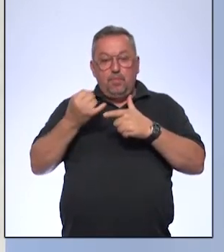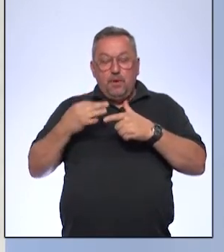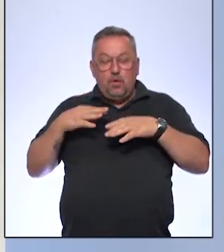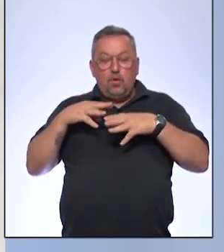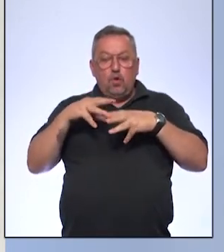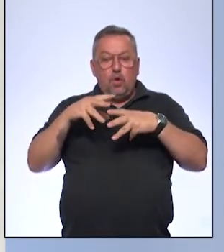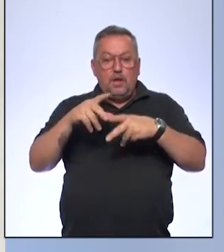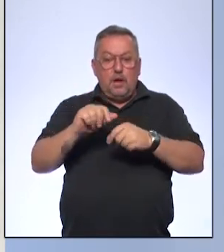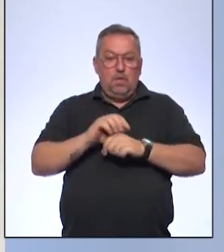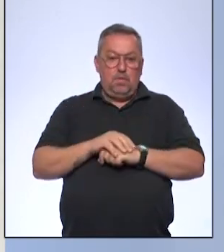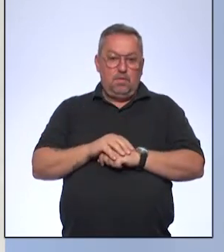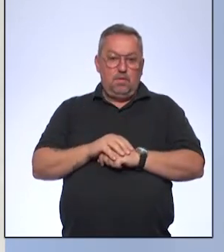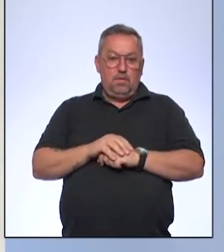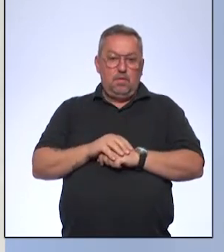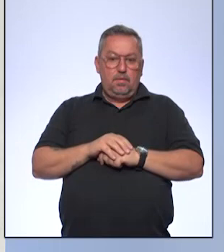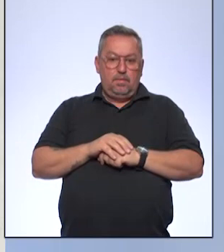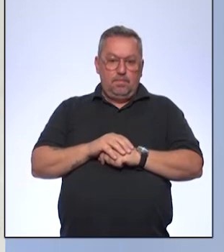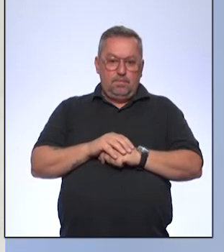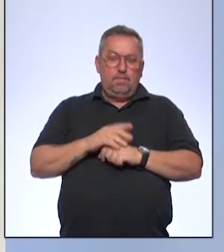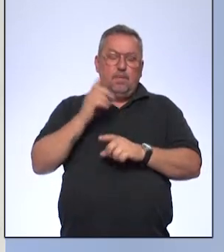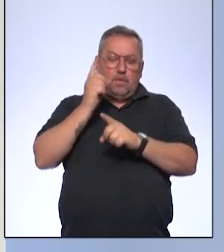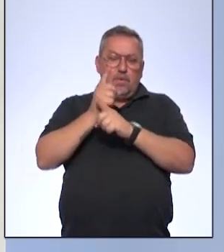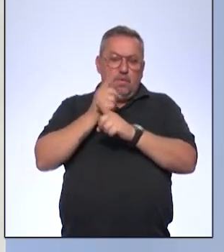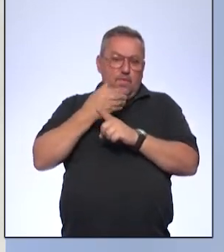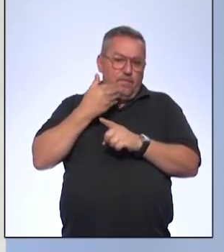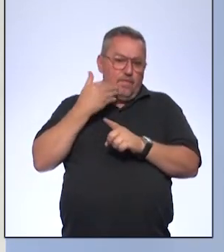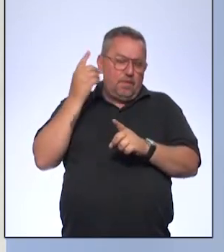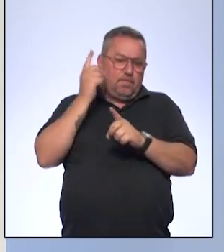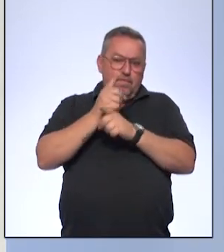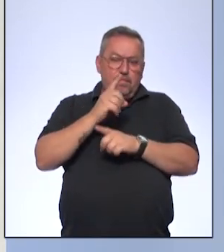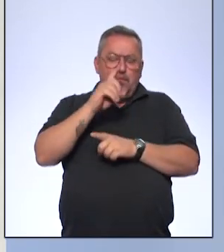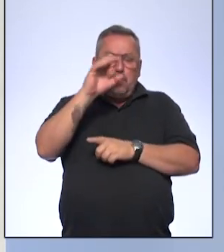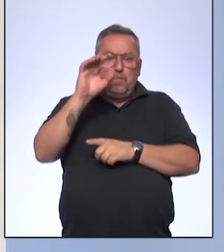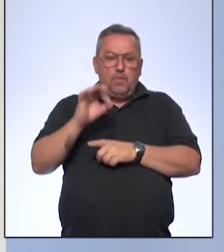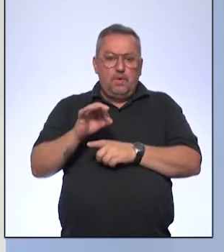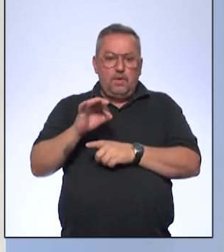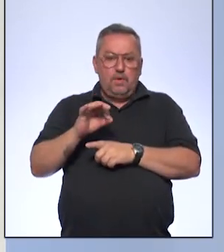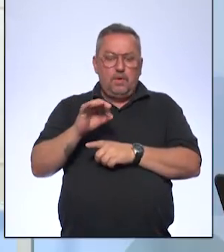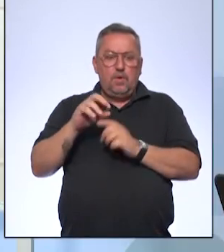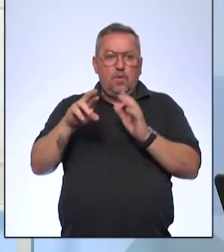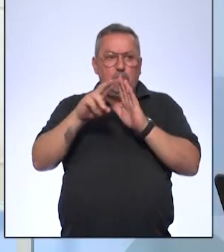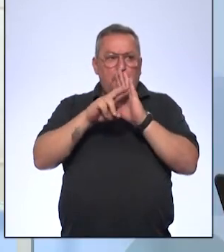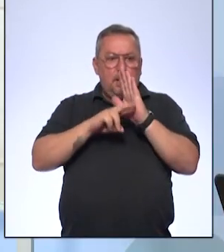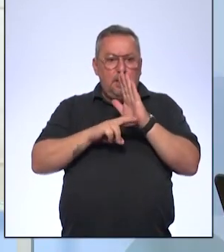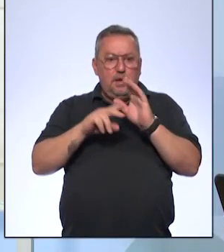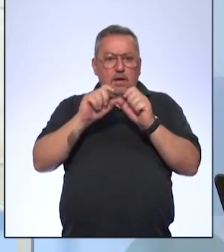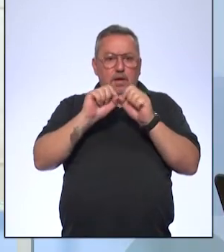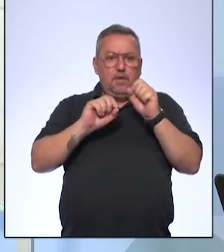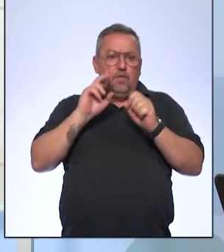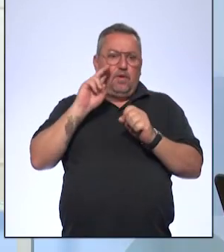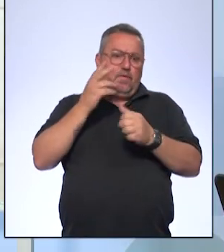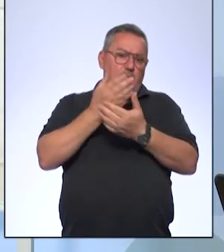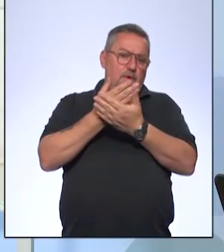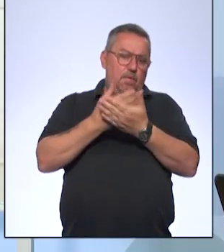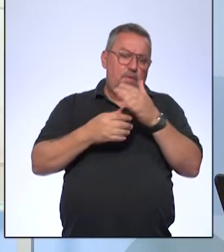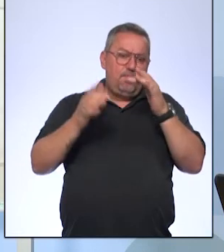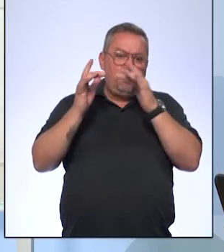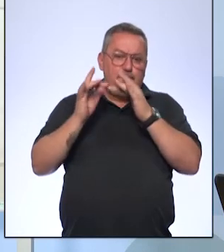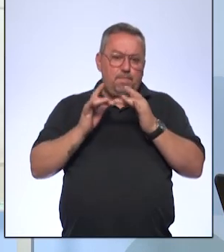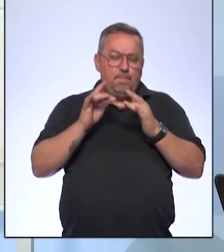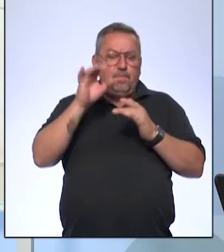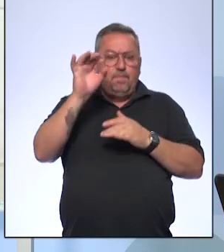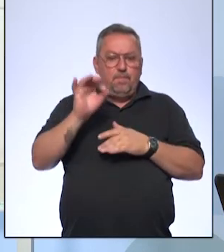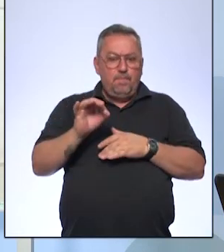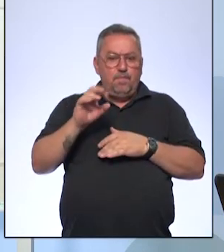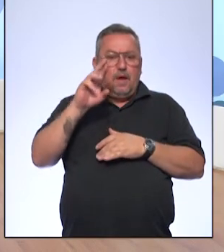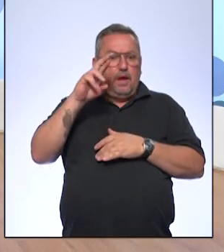total, né, Ale? Então, é a forma que eu encontrei a porcentagem. Que é uma regra aí que eles já viram relacionados à porcentagem.